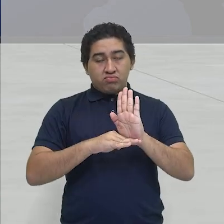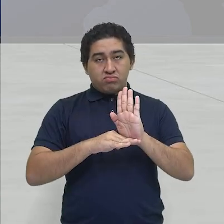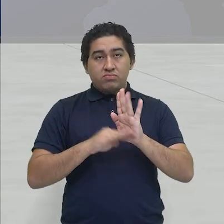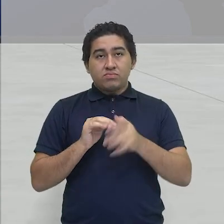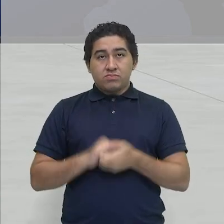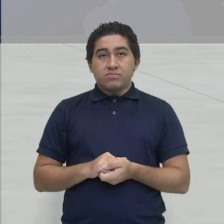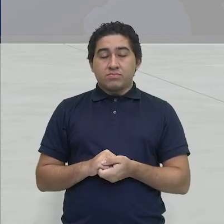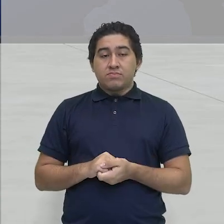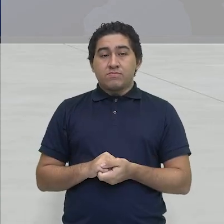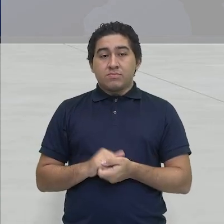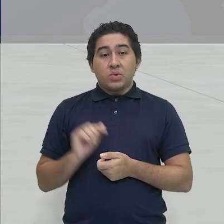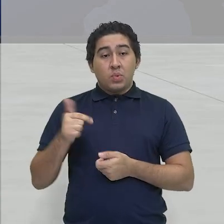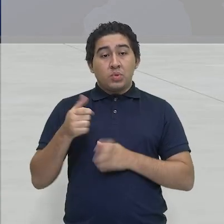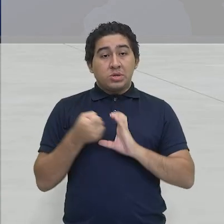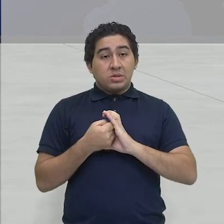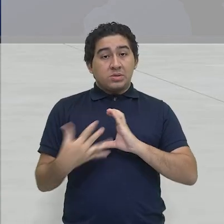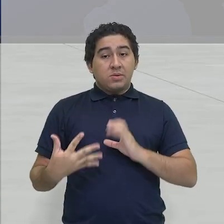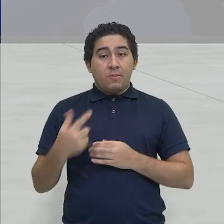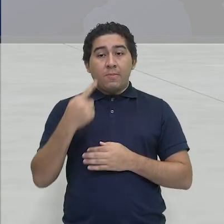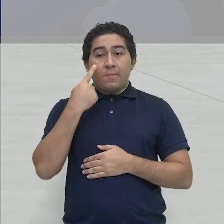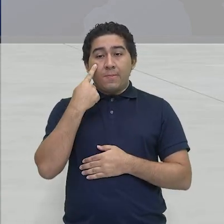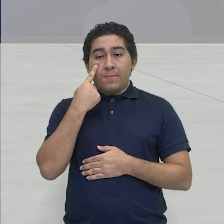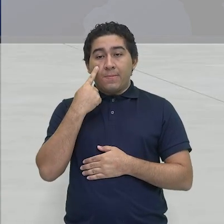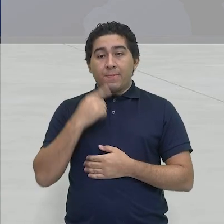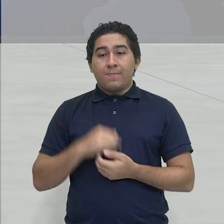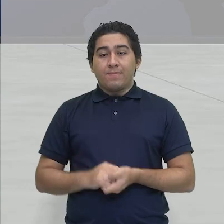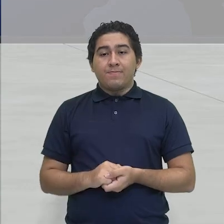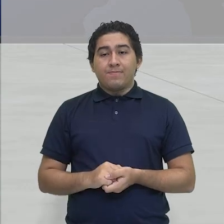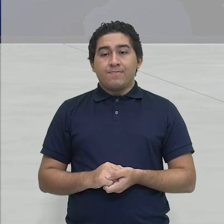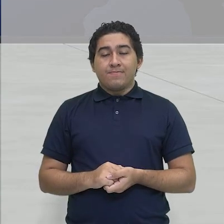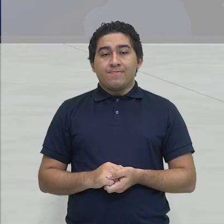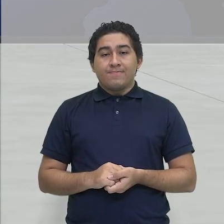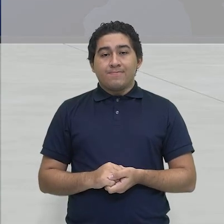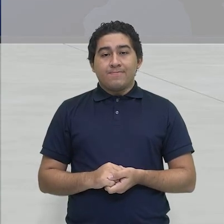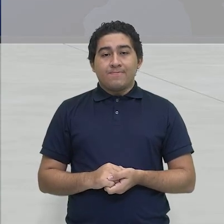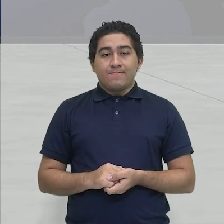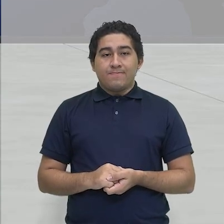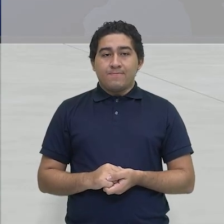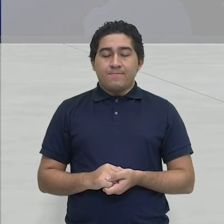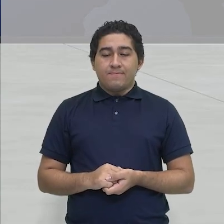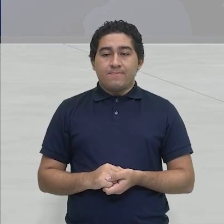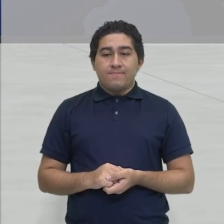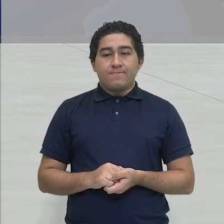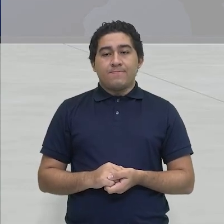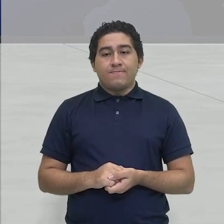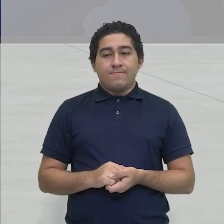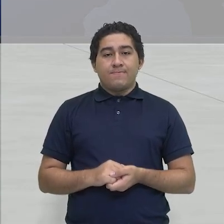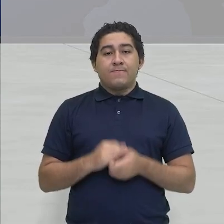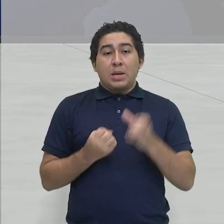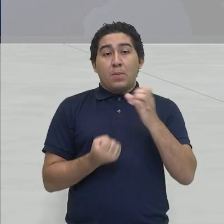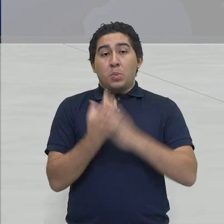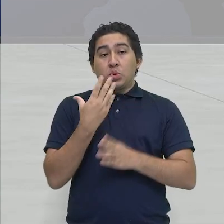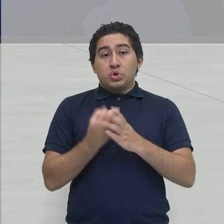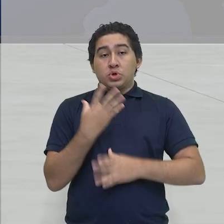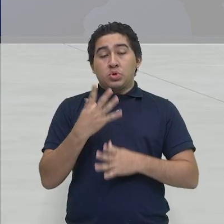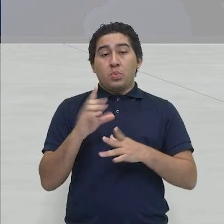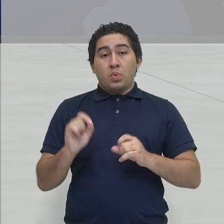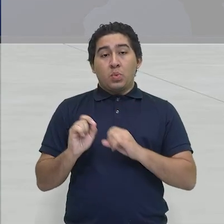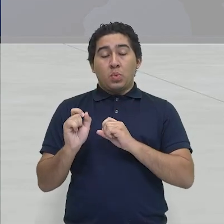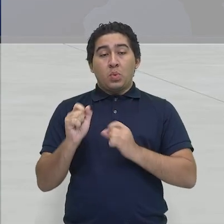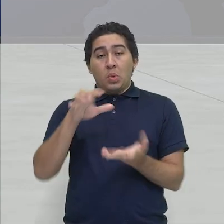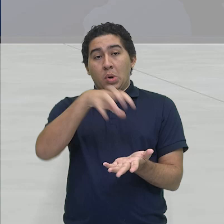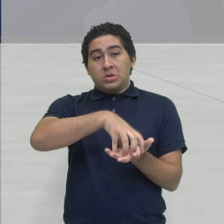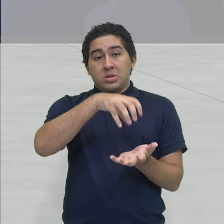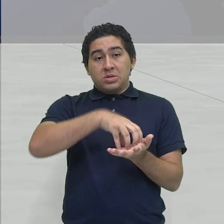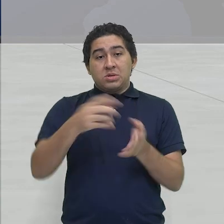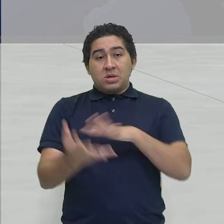Nós temos mais uma característica sobre textos legais, que é esse aqui, ó. São produzidos por organizações